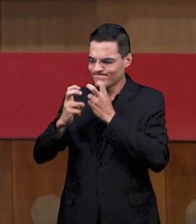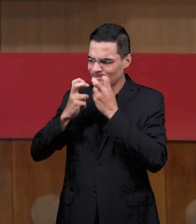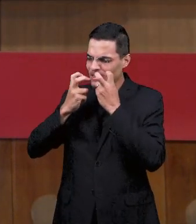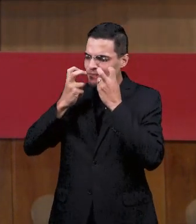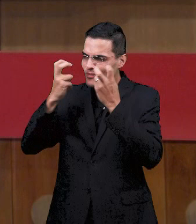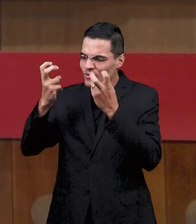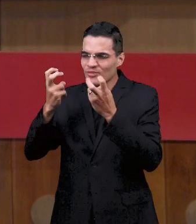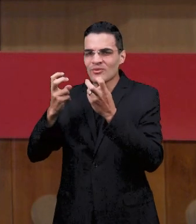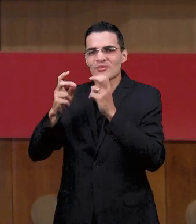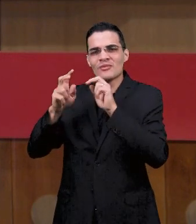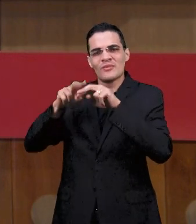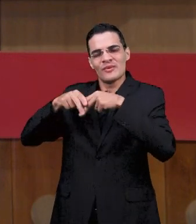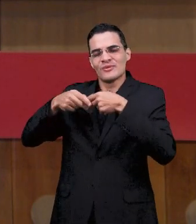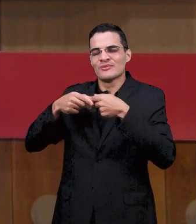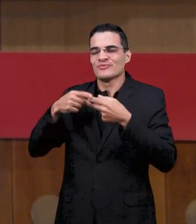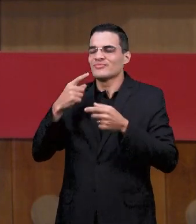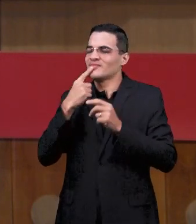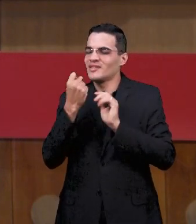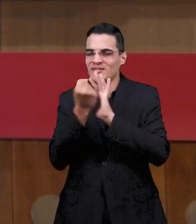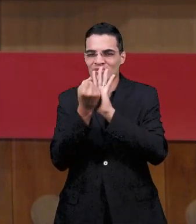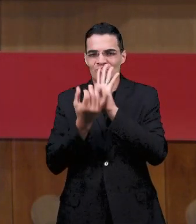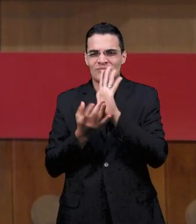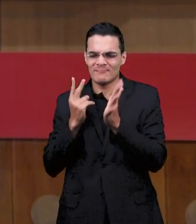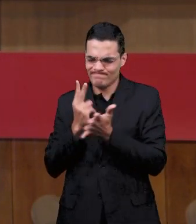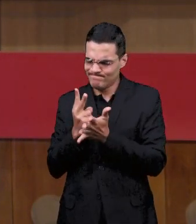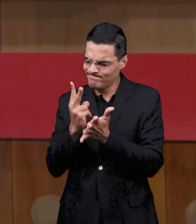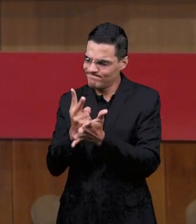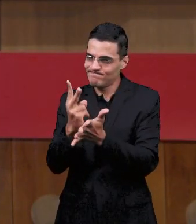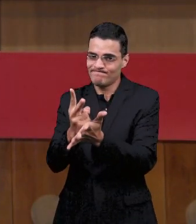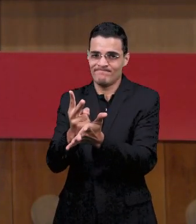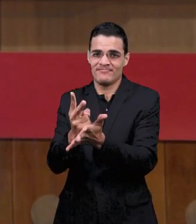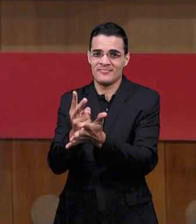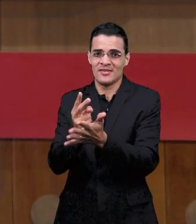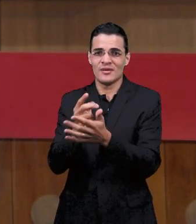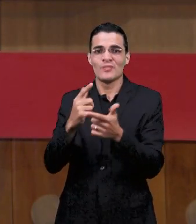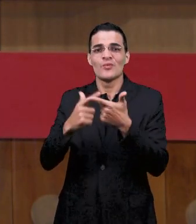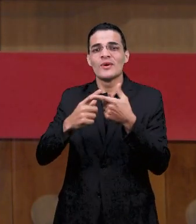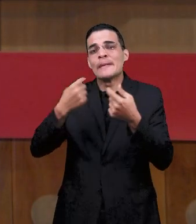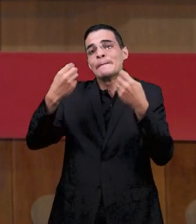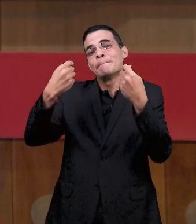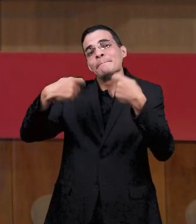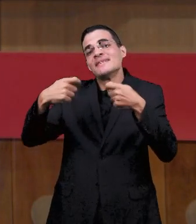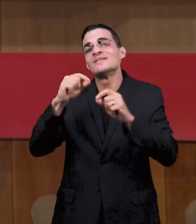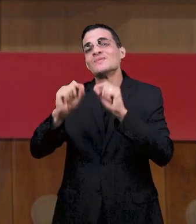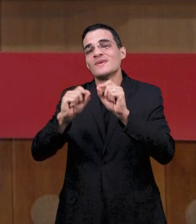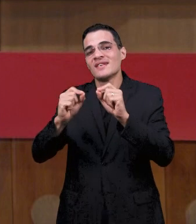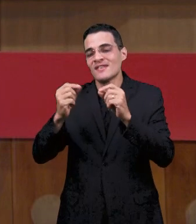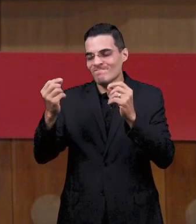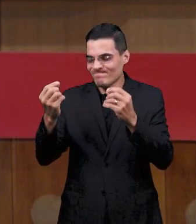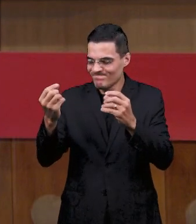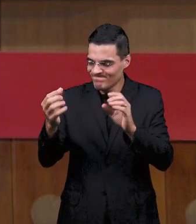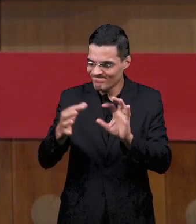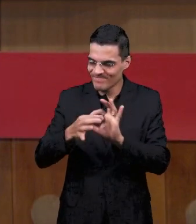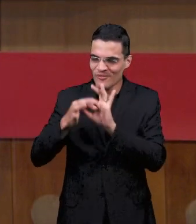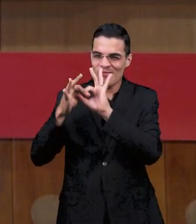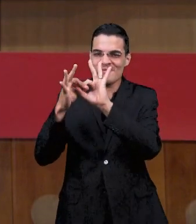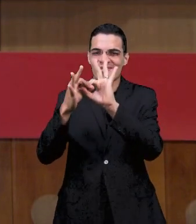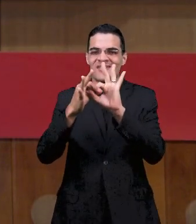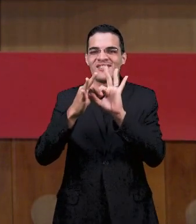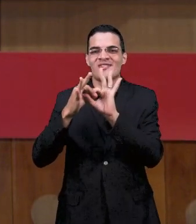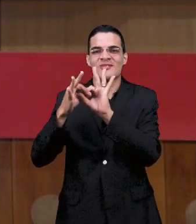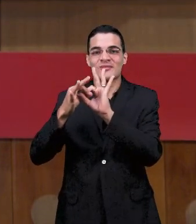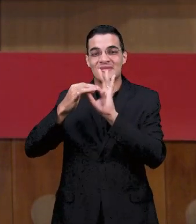estar na comunhão, porque é na comunhão que nós temos tudo. Minhas